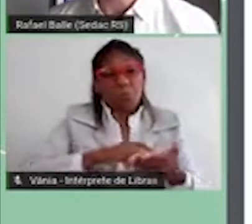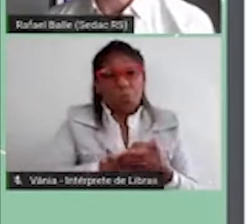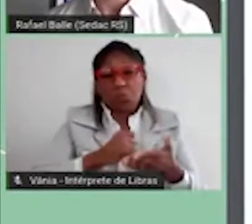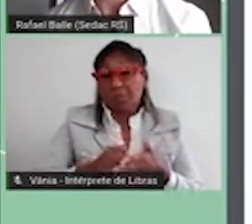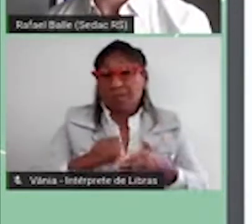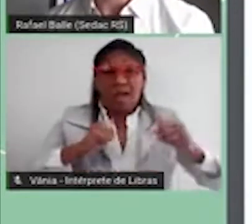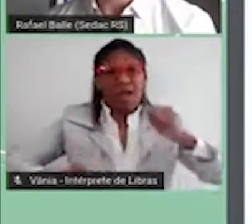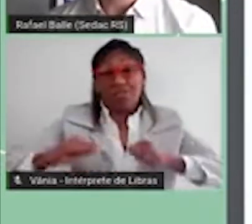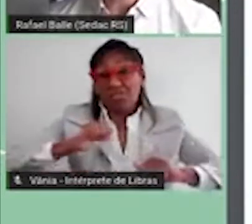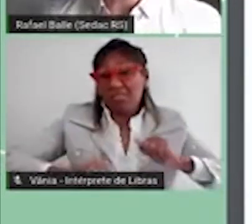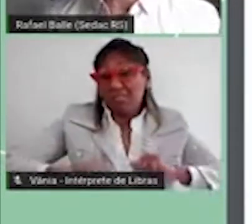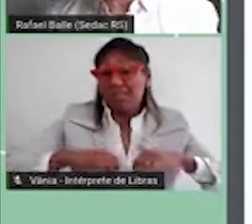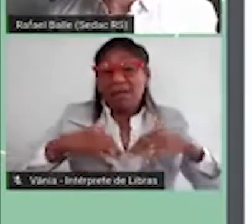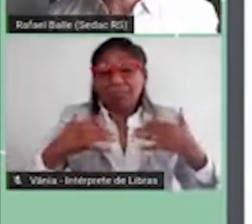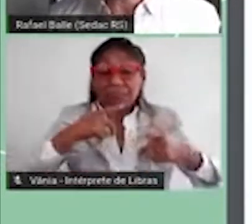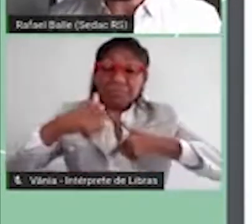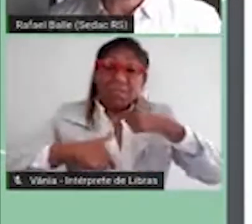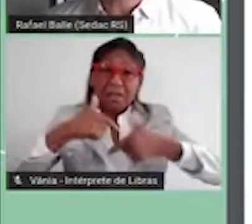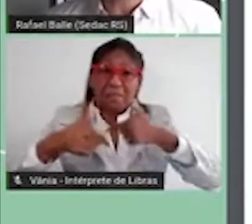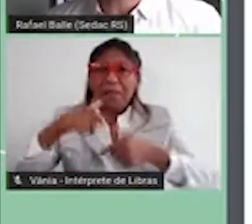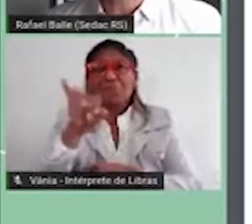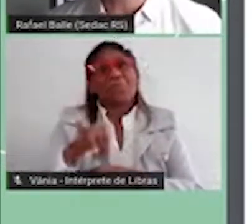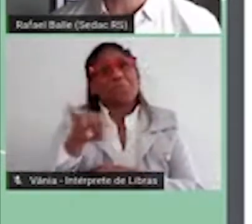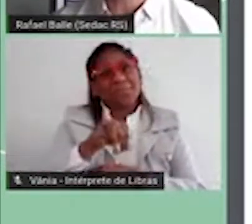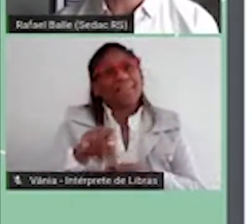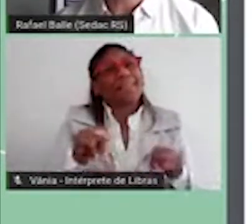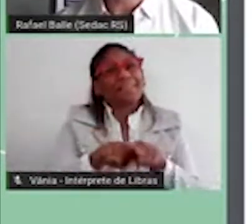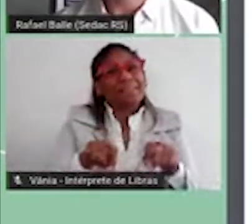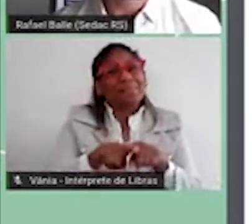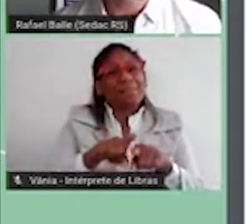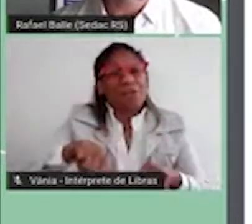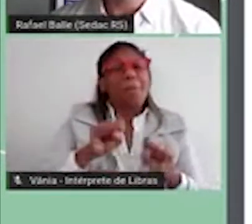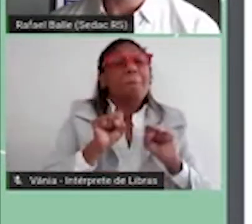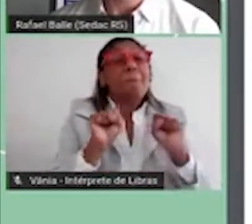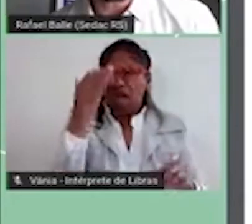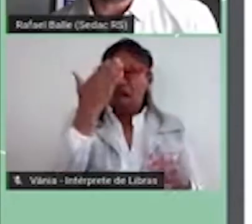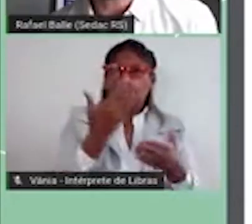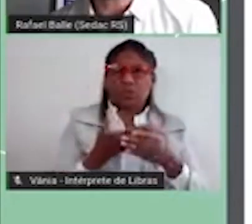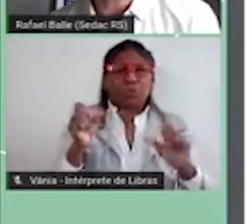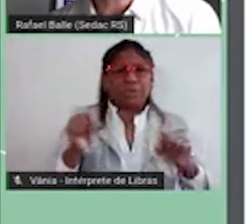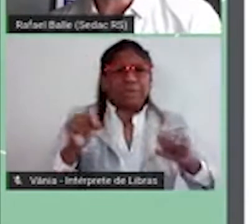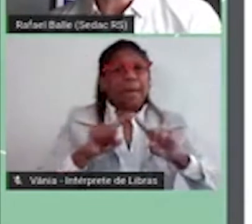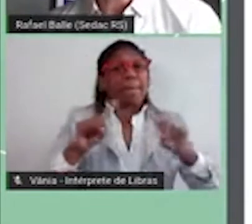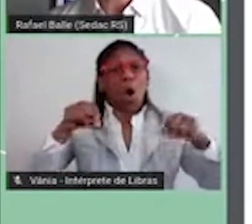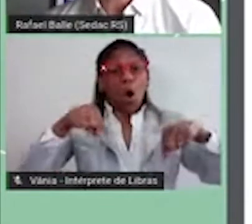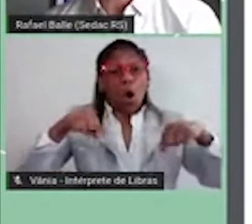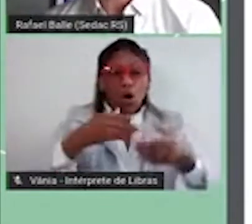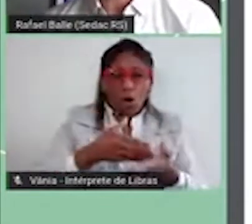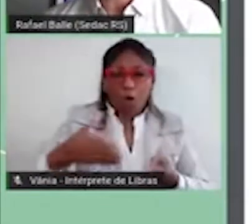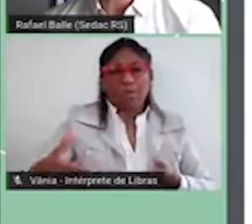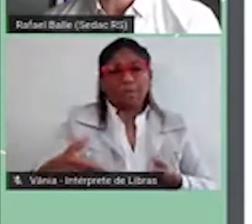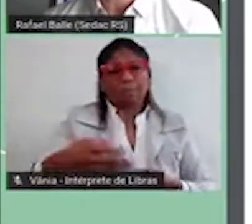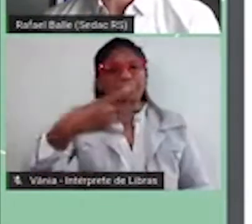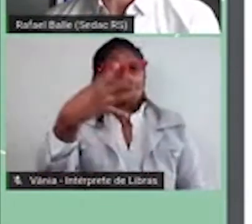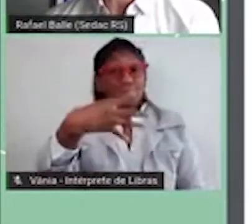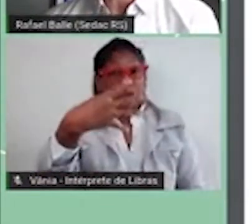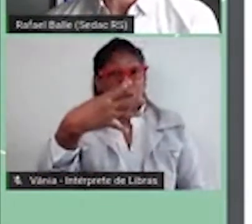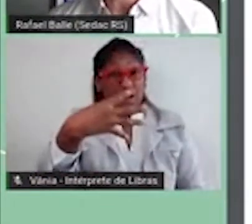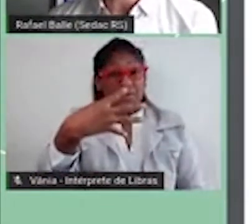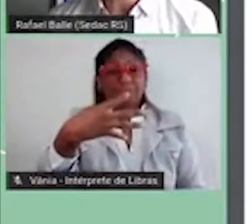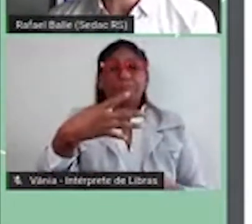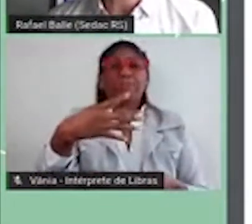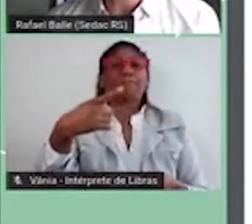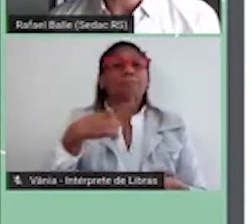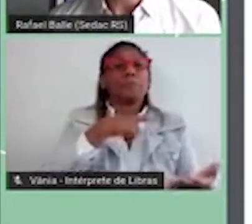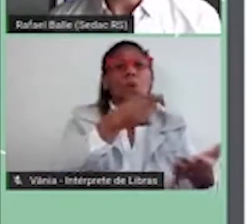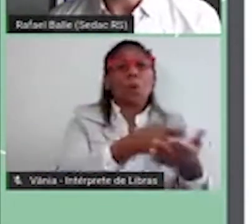tantos serviços necessários para que a gente possa achar formas. Daí é um desafio novo. Uma quarta linha, edital de aquisição de bens e materiais.